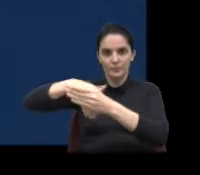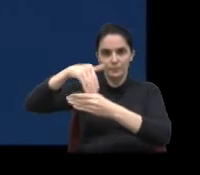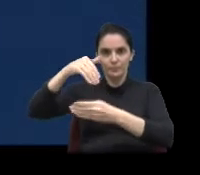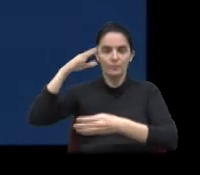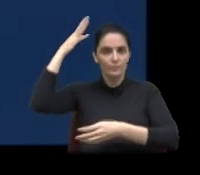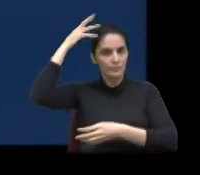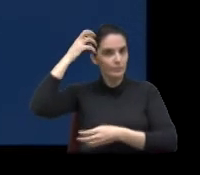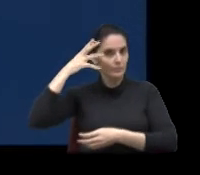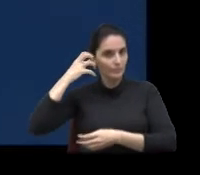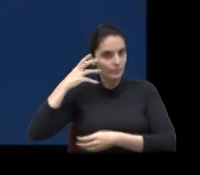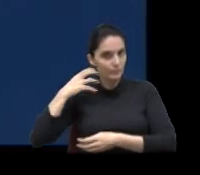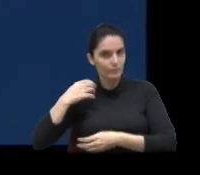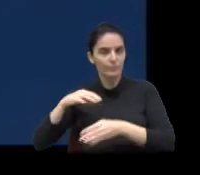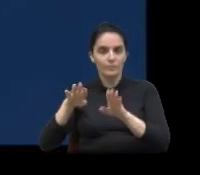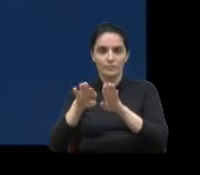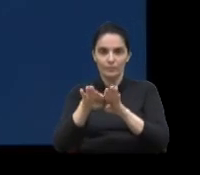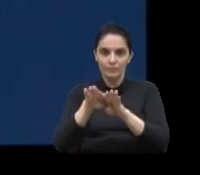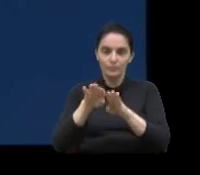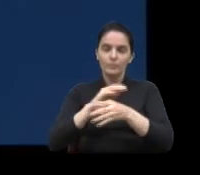Lobogo.